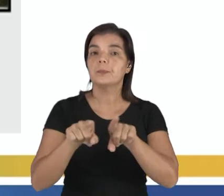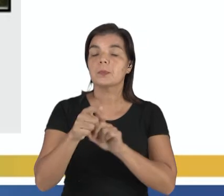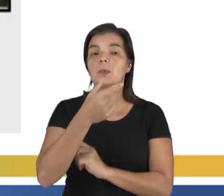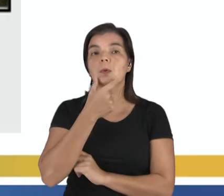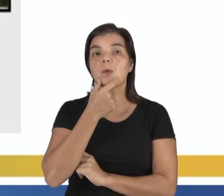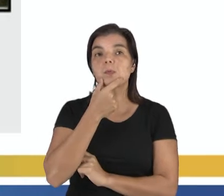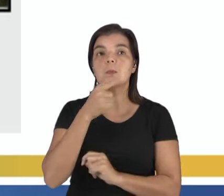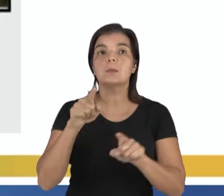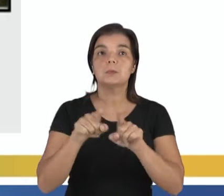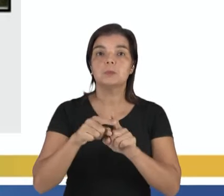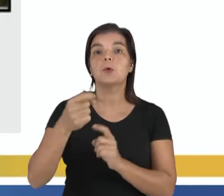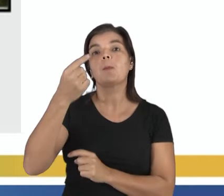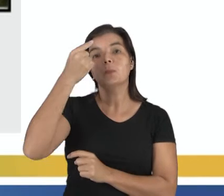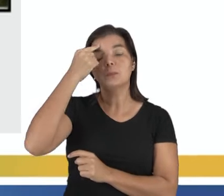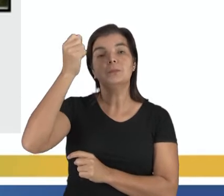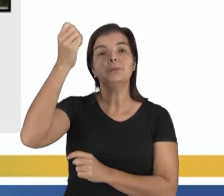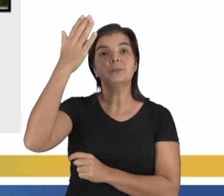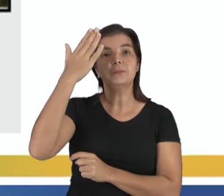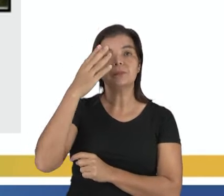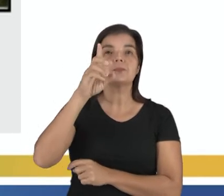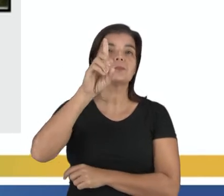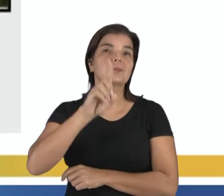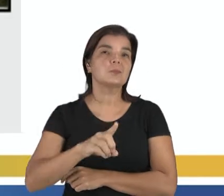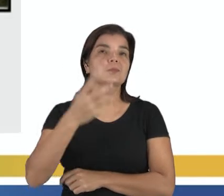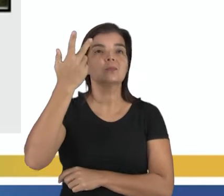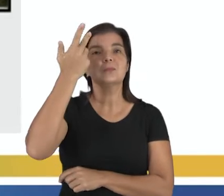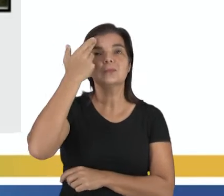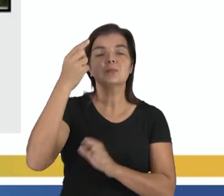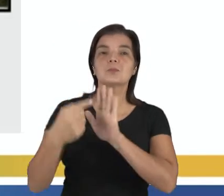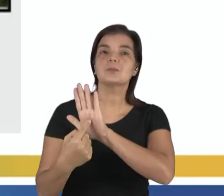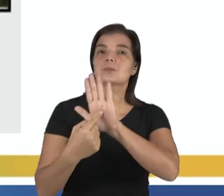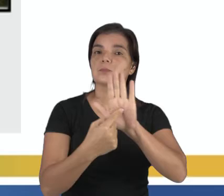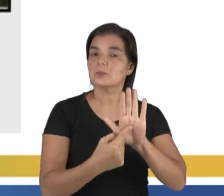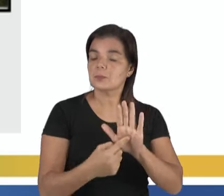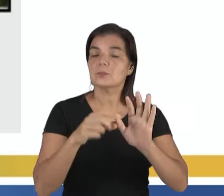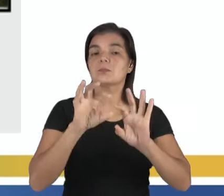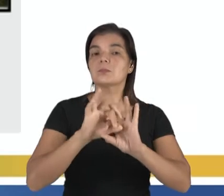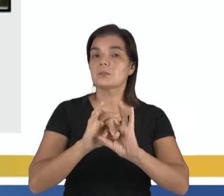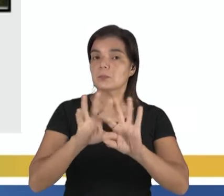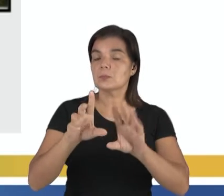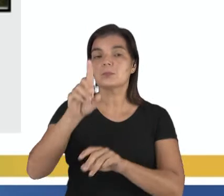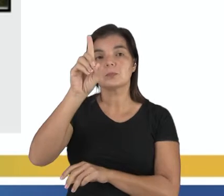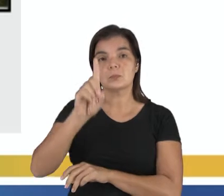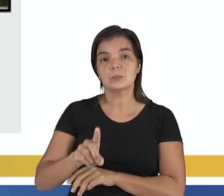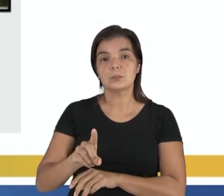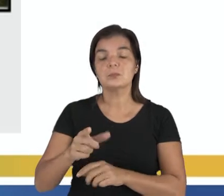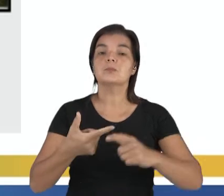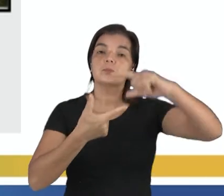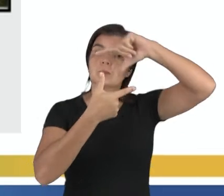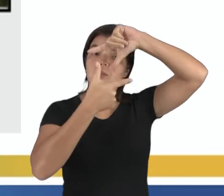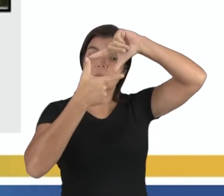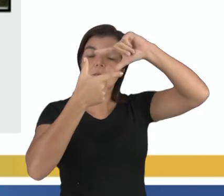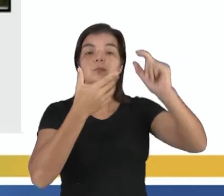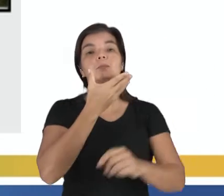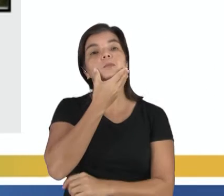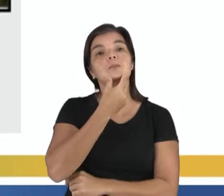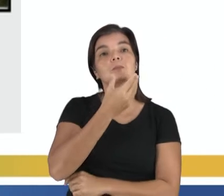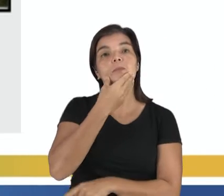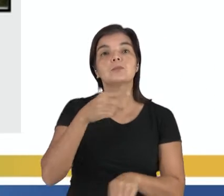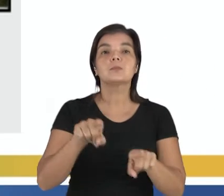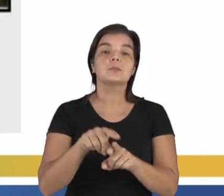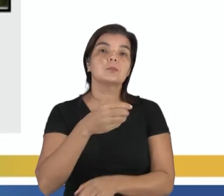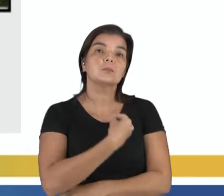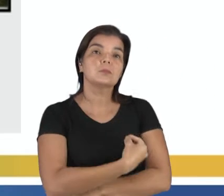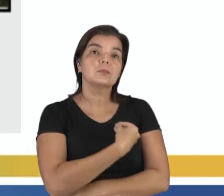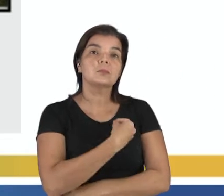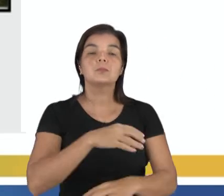Ele vem aí com direitos naturais, né, pregando essa questão dos direitos naturais inalienáveis dos homens, como a